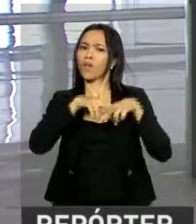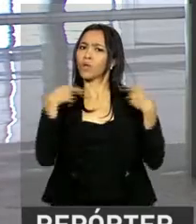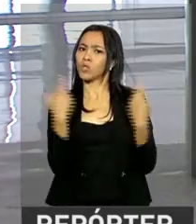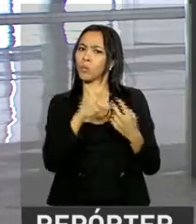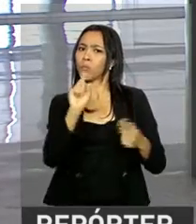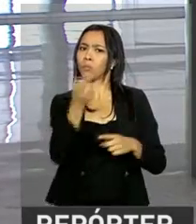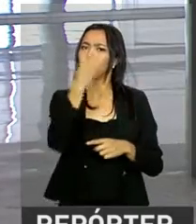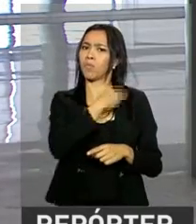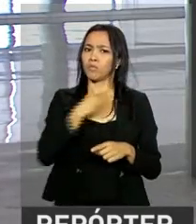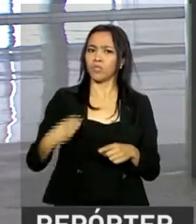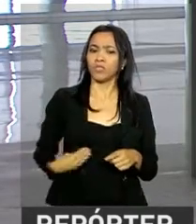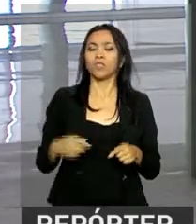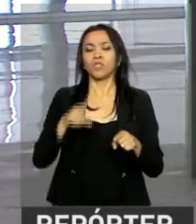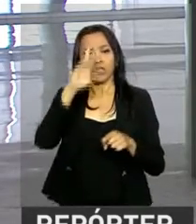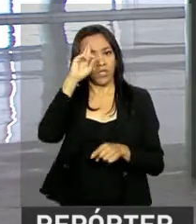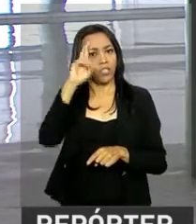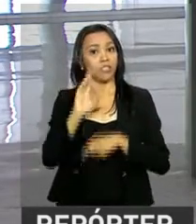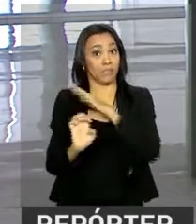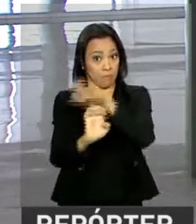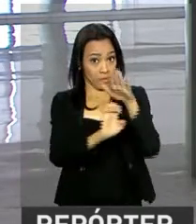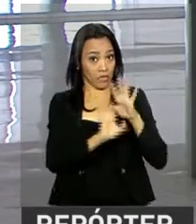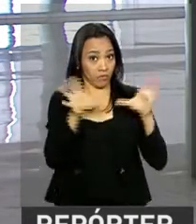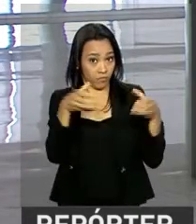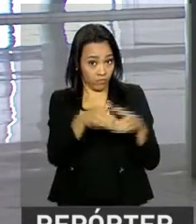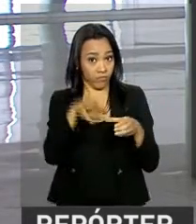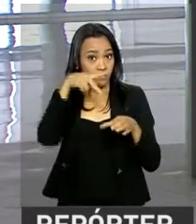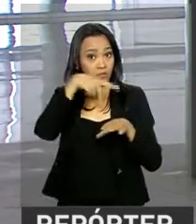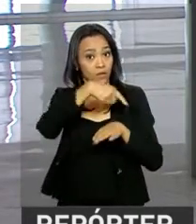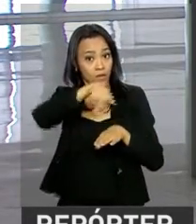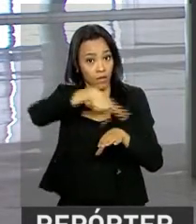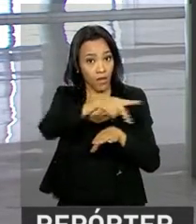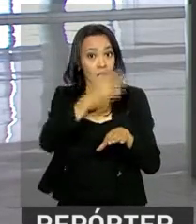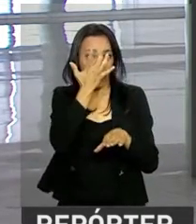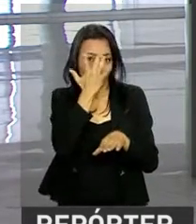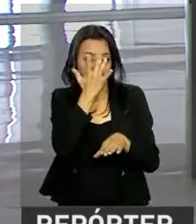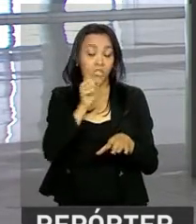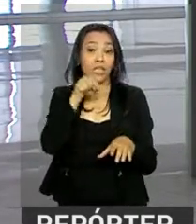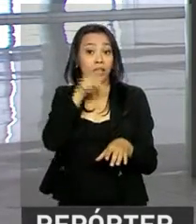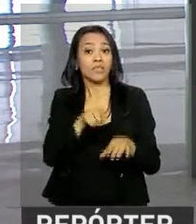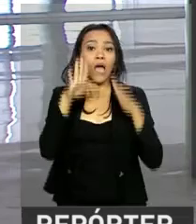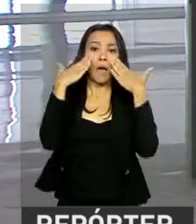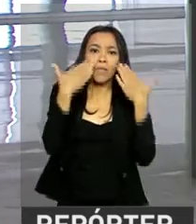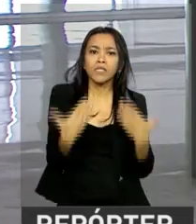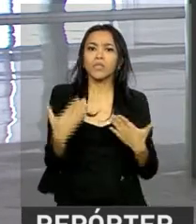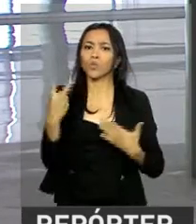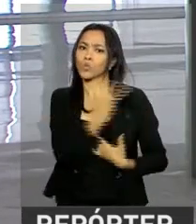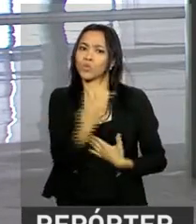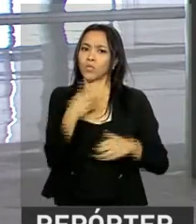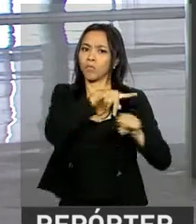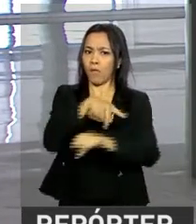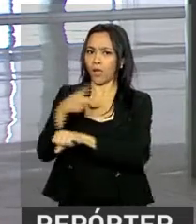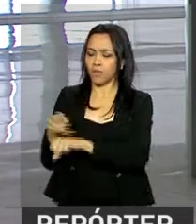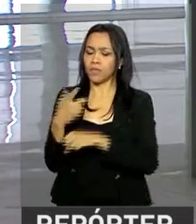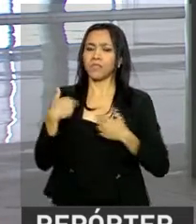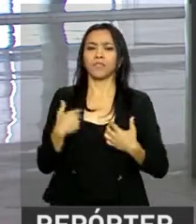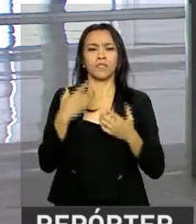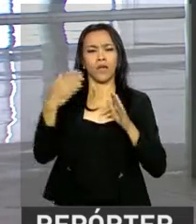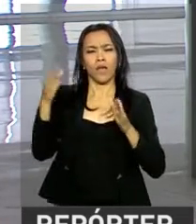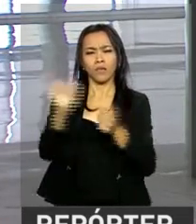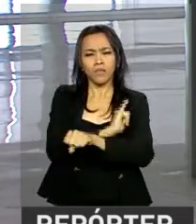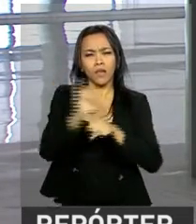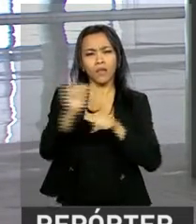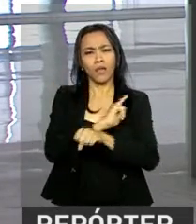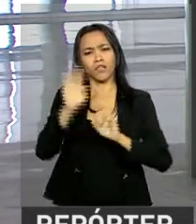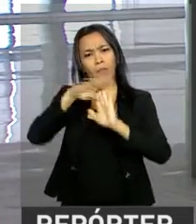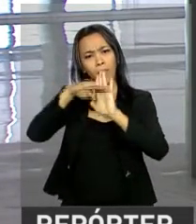encontros com empresários da índia nos dois países temer apresentou as medidas que estão sendo tomadas aqui para recuperar a